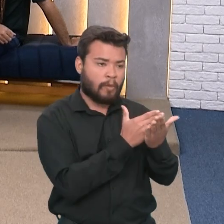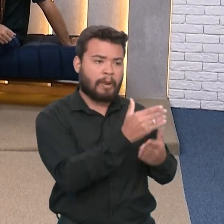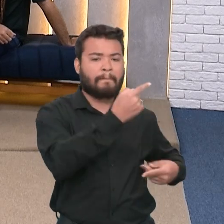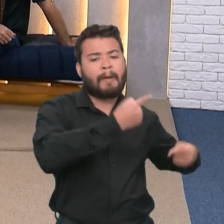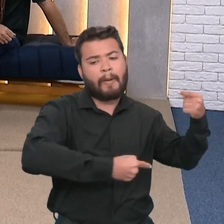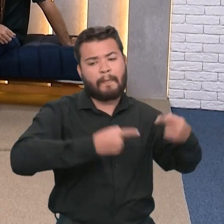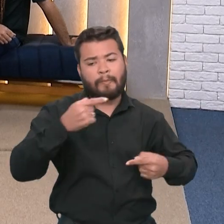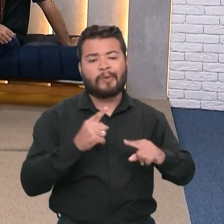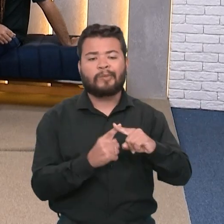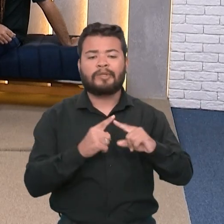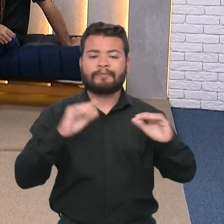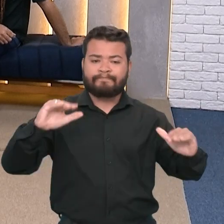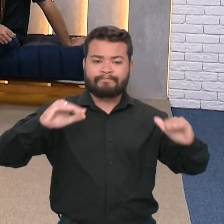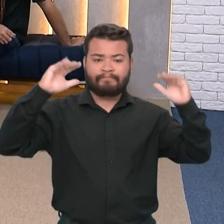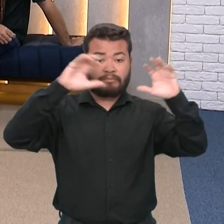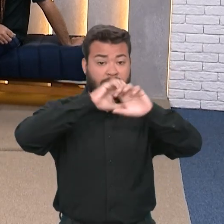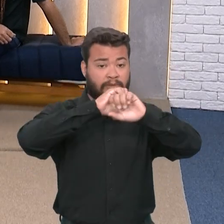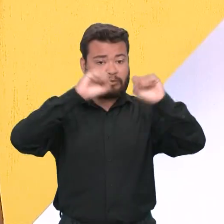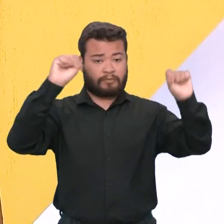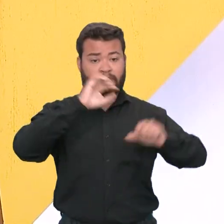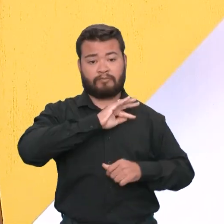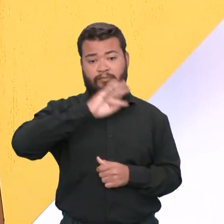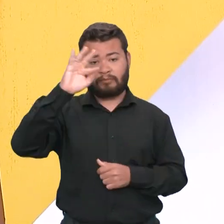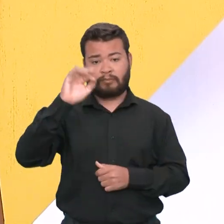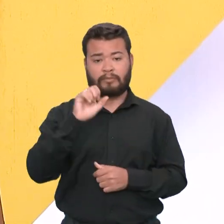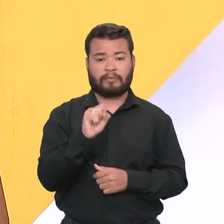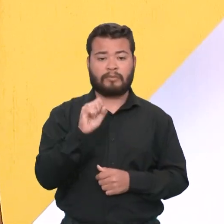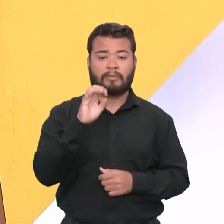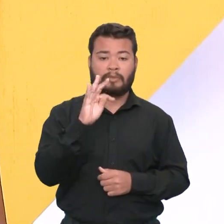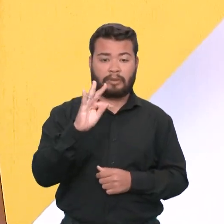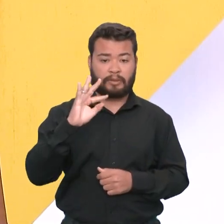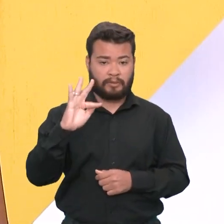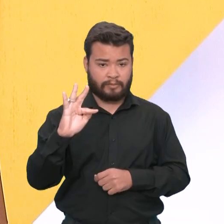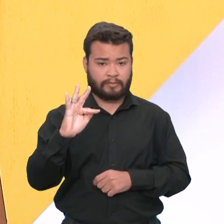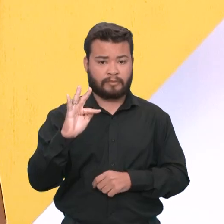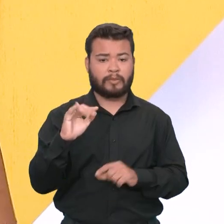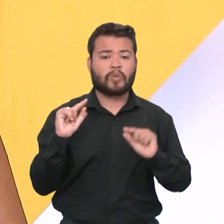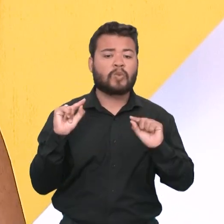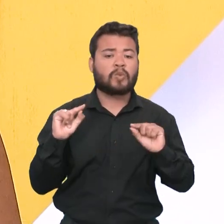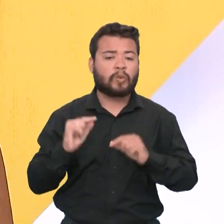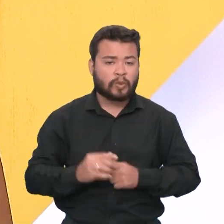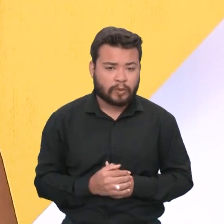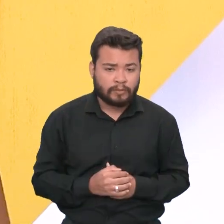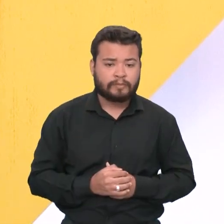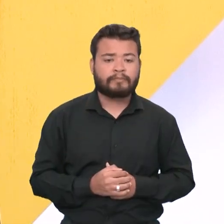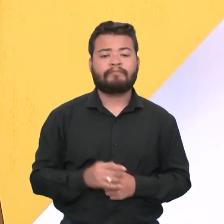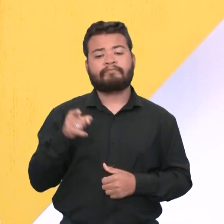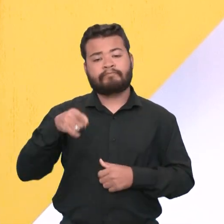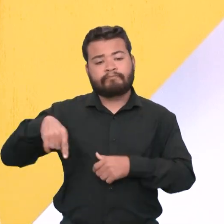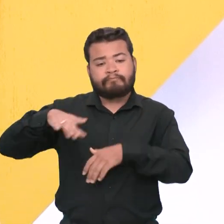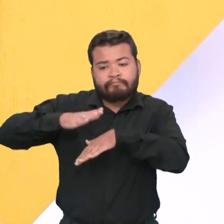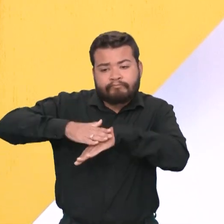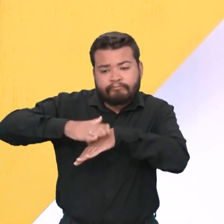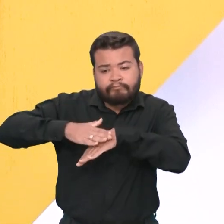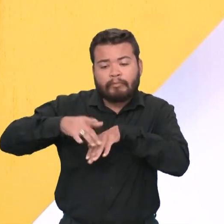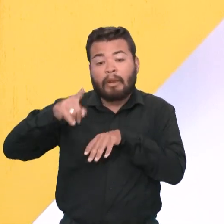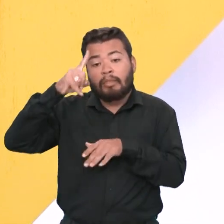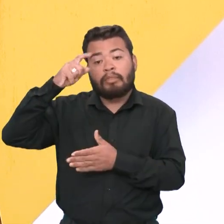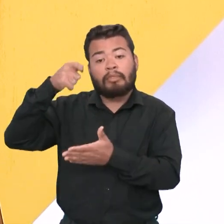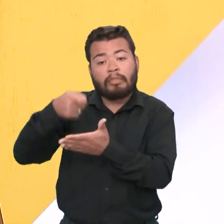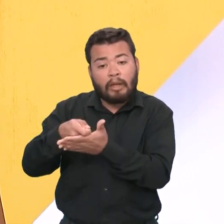o STF, né, o Supremo Tribunal Federal, ele decide avaliar